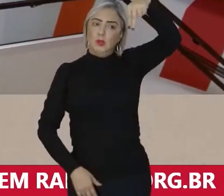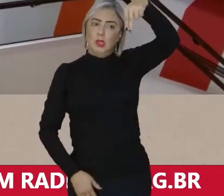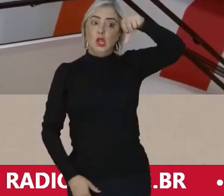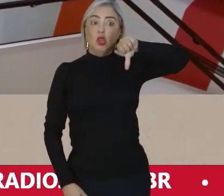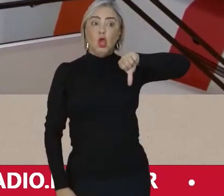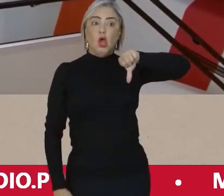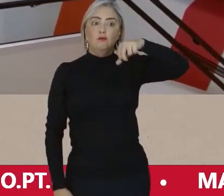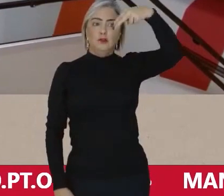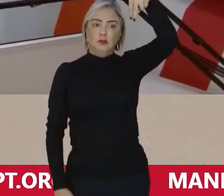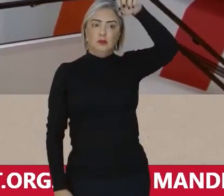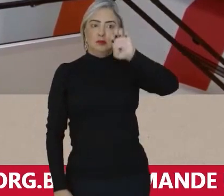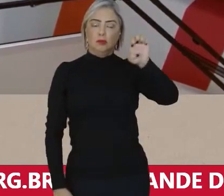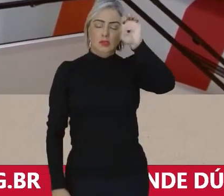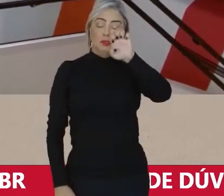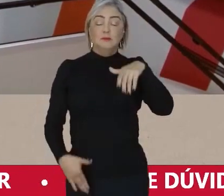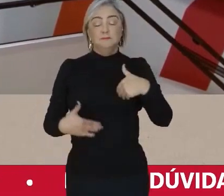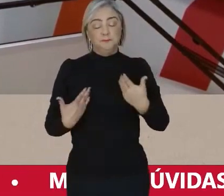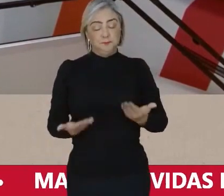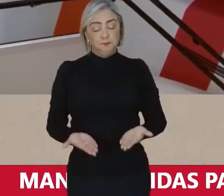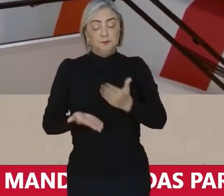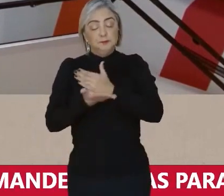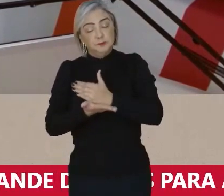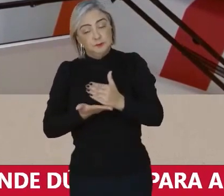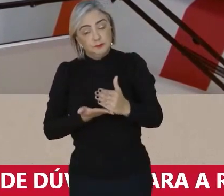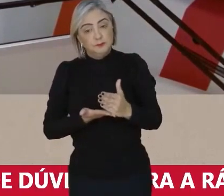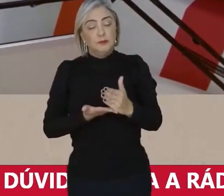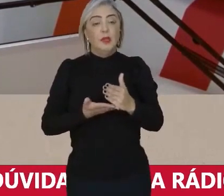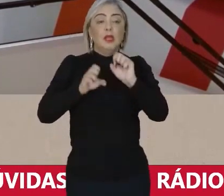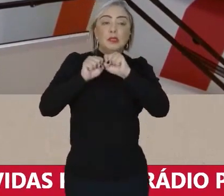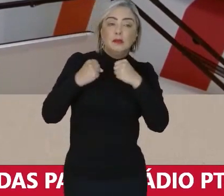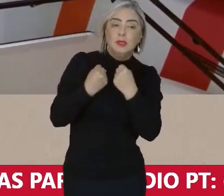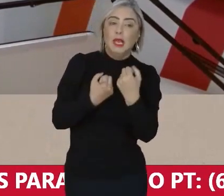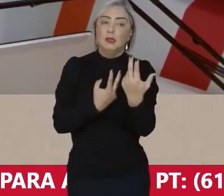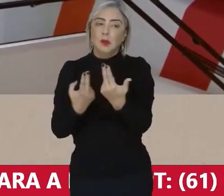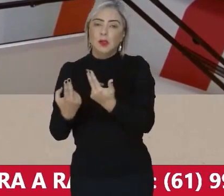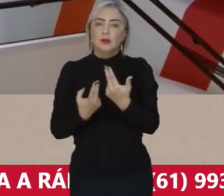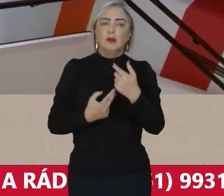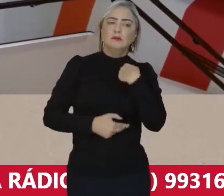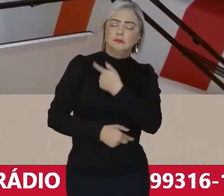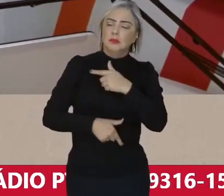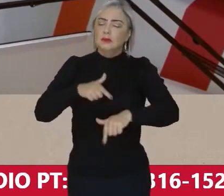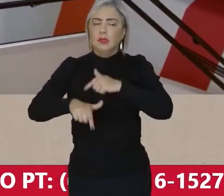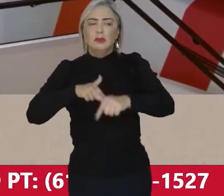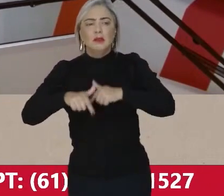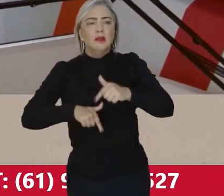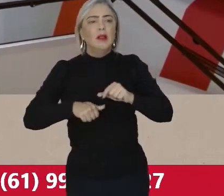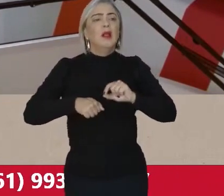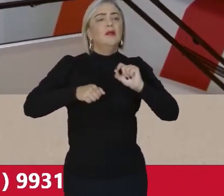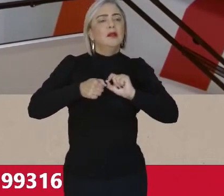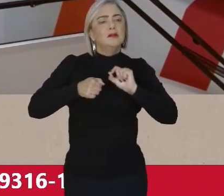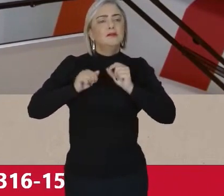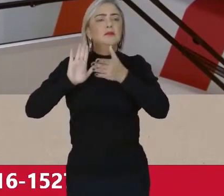estados do Nordeste. Então, a partir de seminários como esses, nós trabalhamos na elaboração de